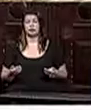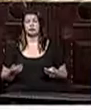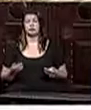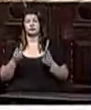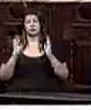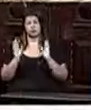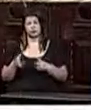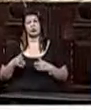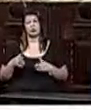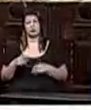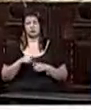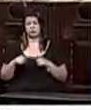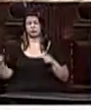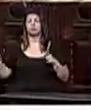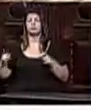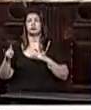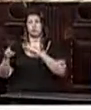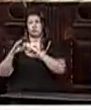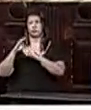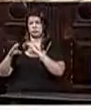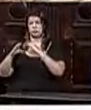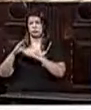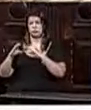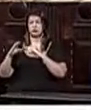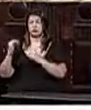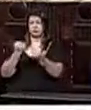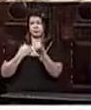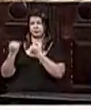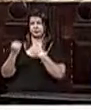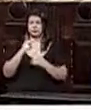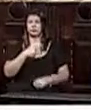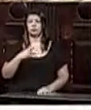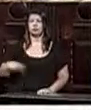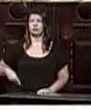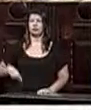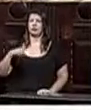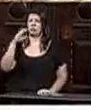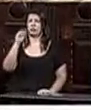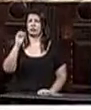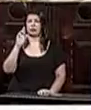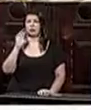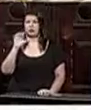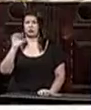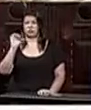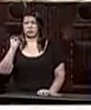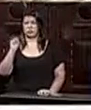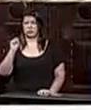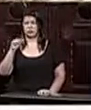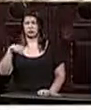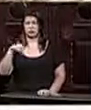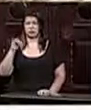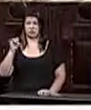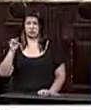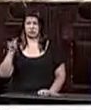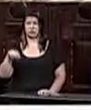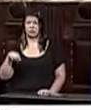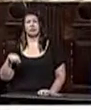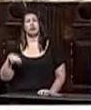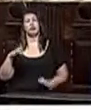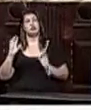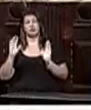dessa semana comunicações desse presidente, o nome dele é Carlos André, dando conta, por um